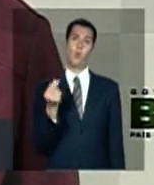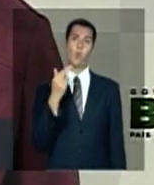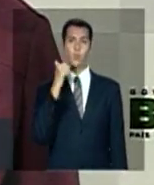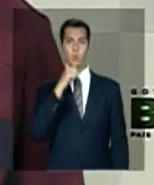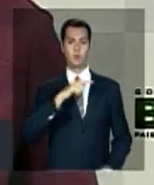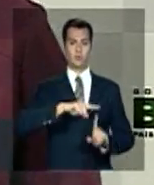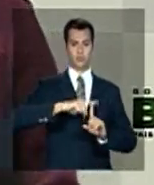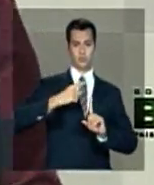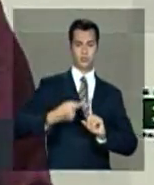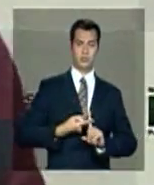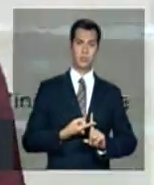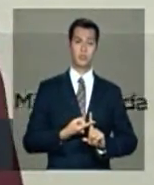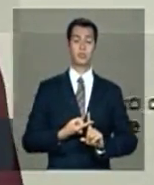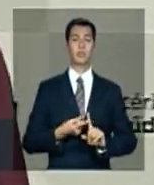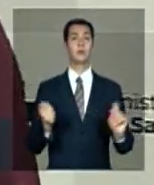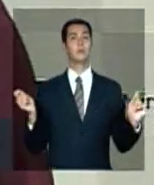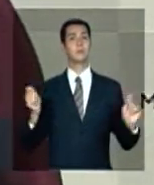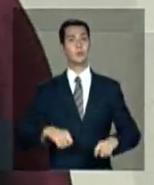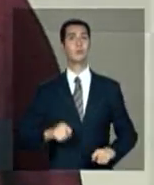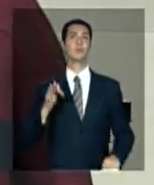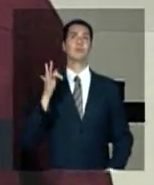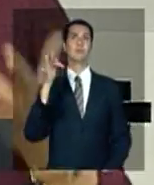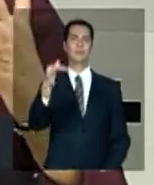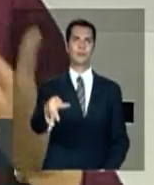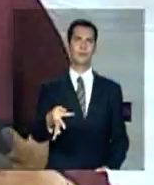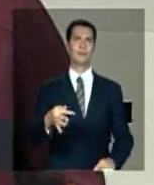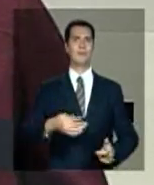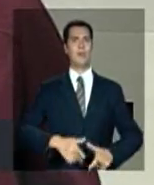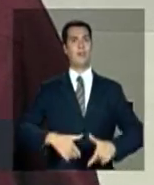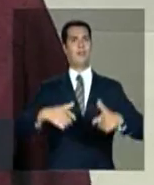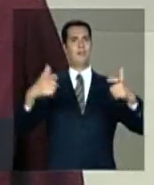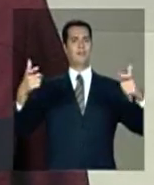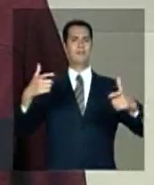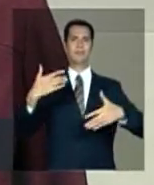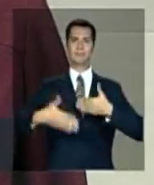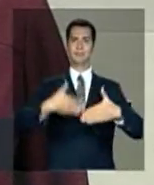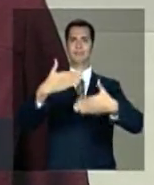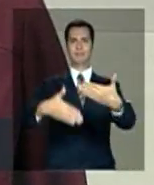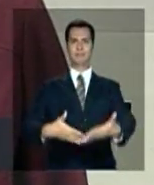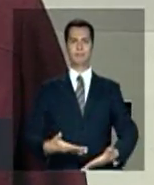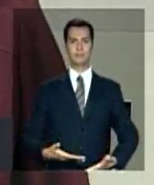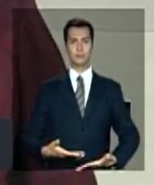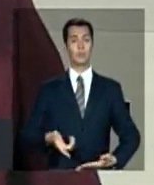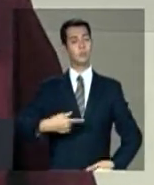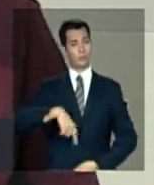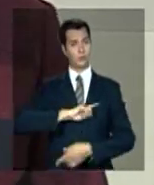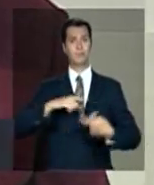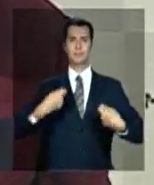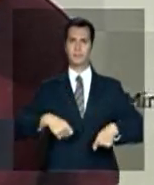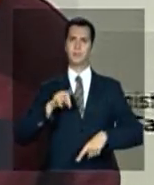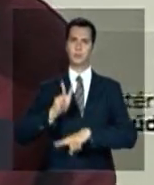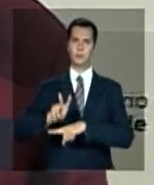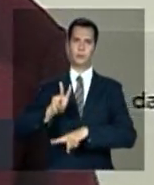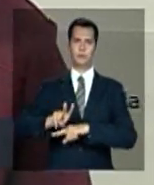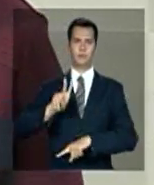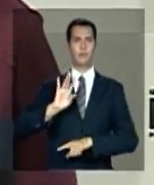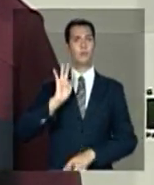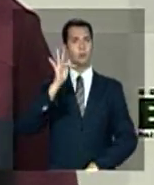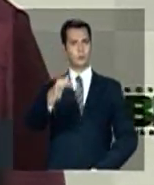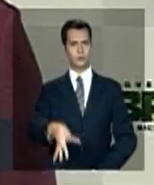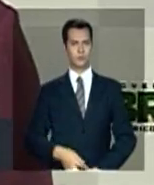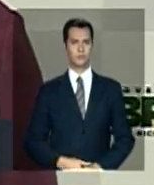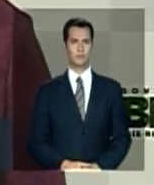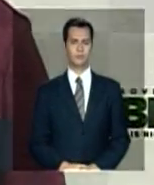gestante é a possibilidade de futuro garantir essa possibilidade de futuro é muito importante por isso